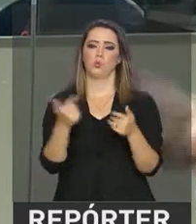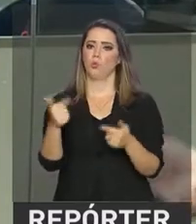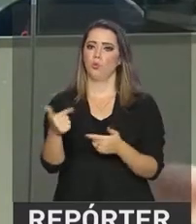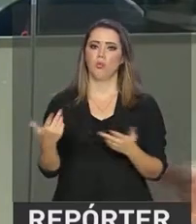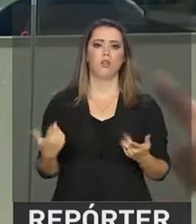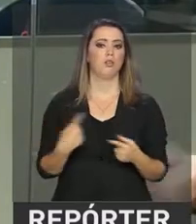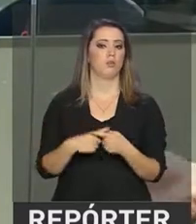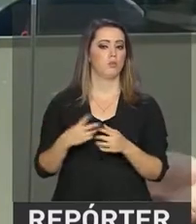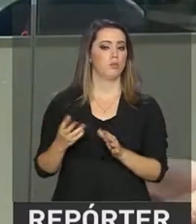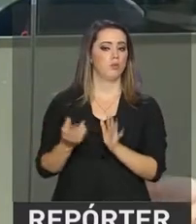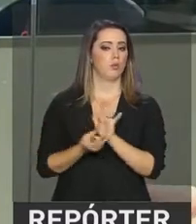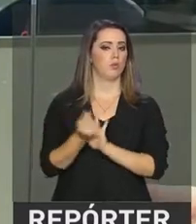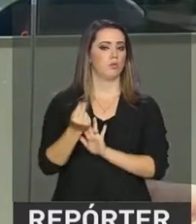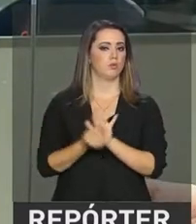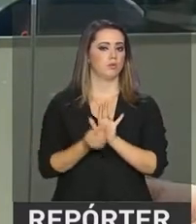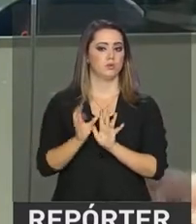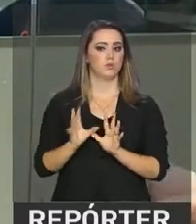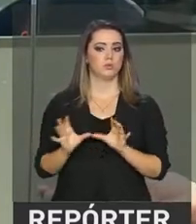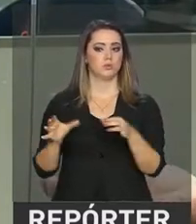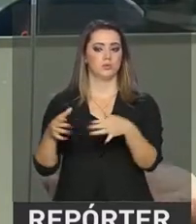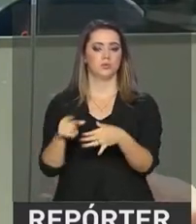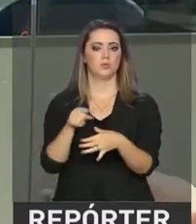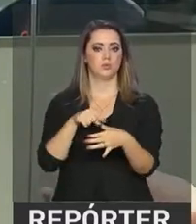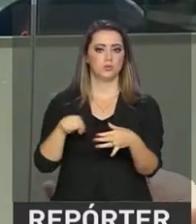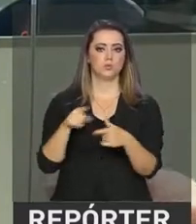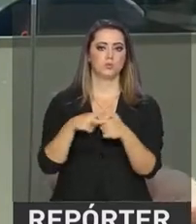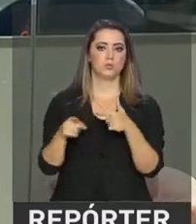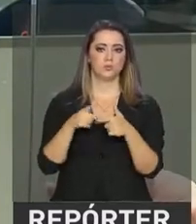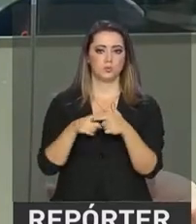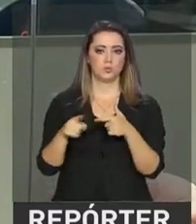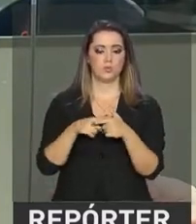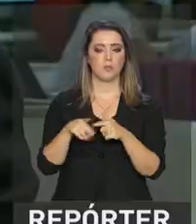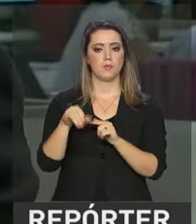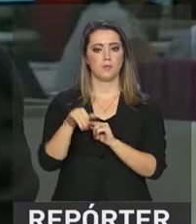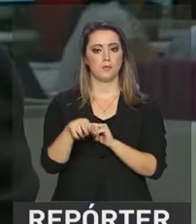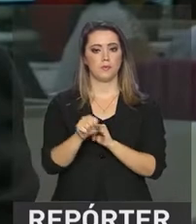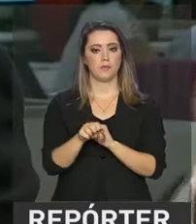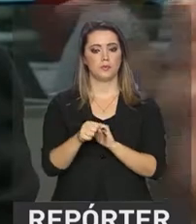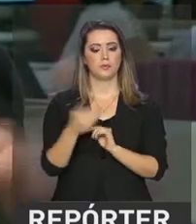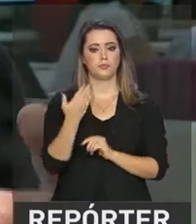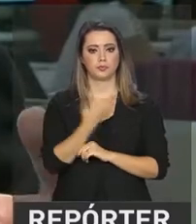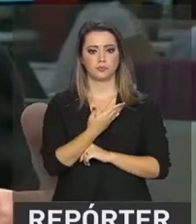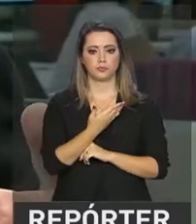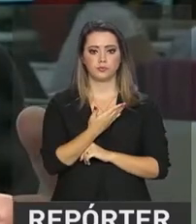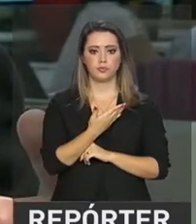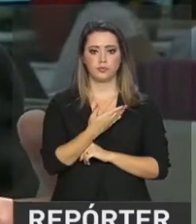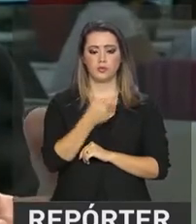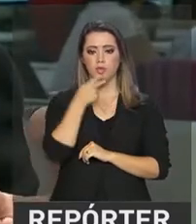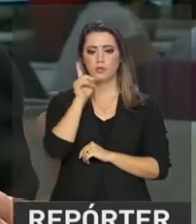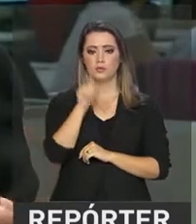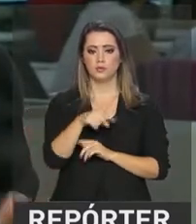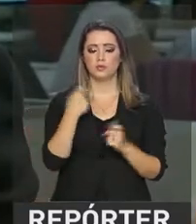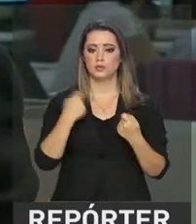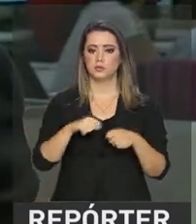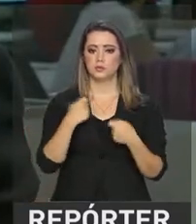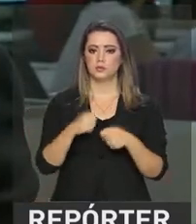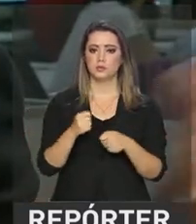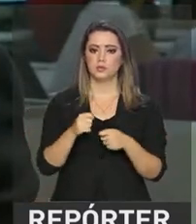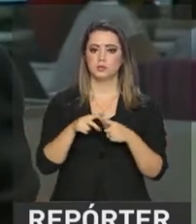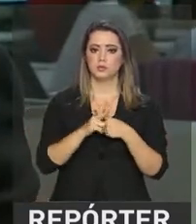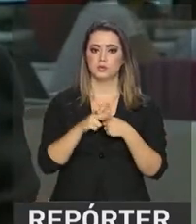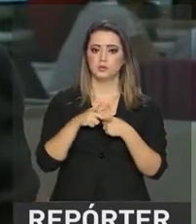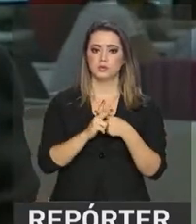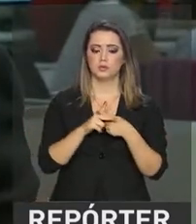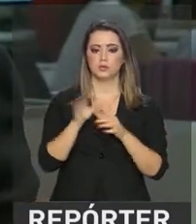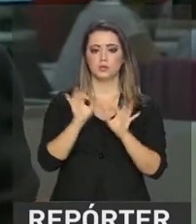ter, porque vai ficar com orçamento totalmente dedicado às questões da Previdência. José Roberto Savoia disse que é preciso reformar